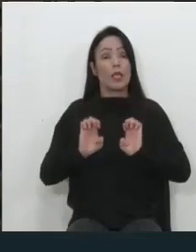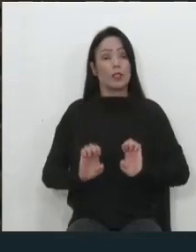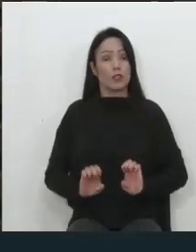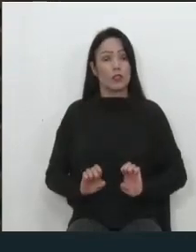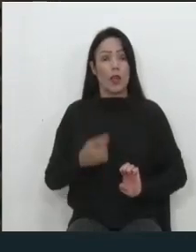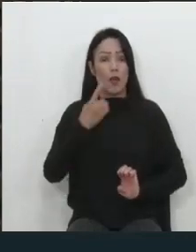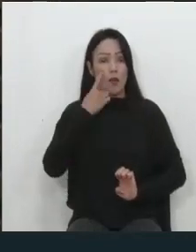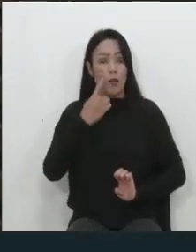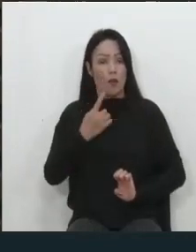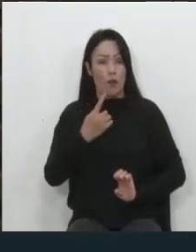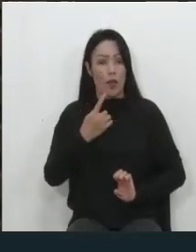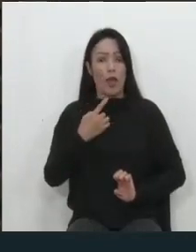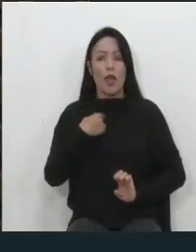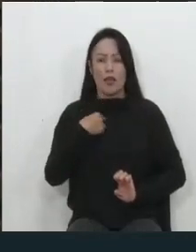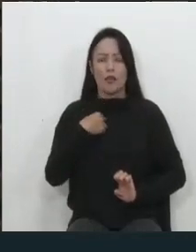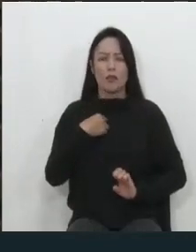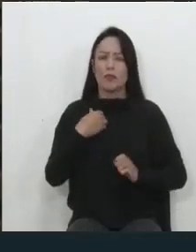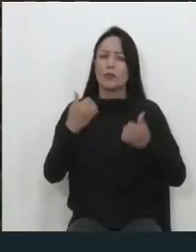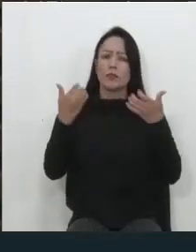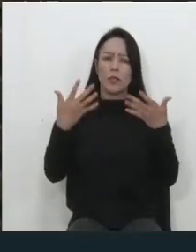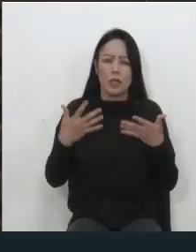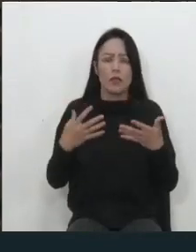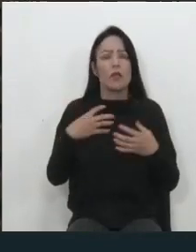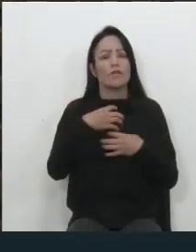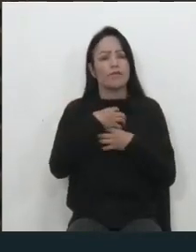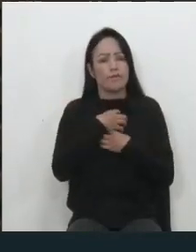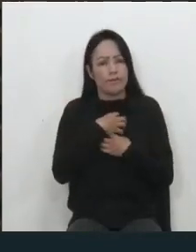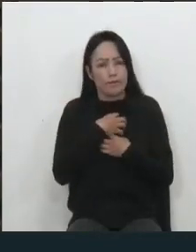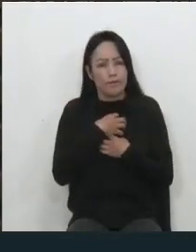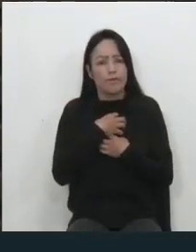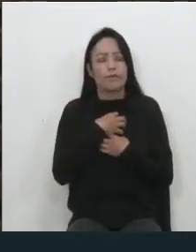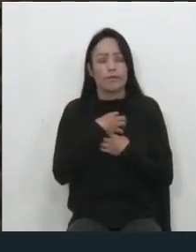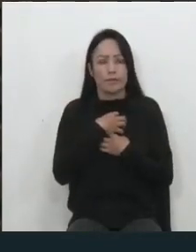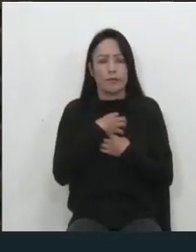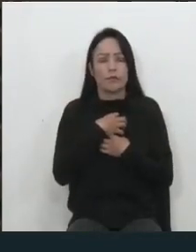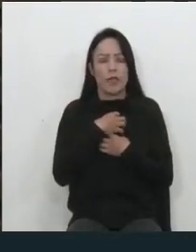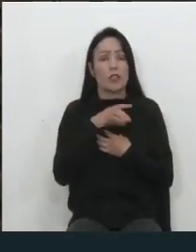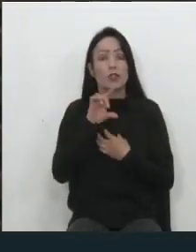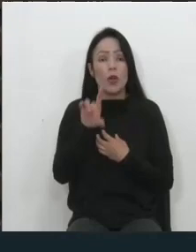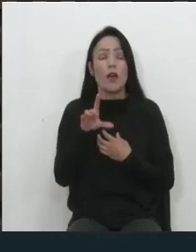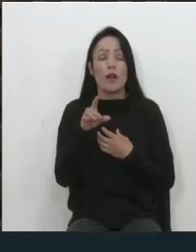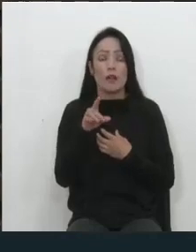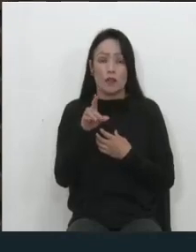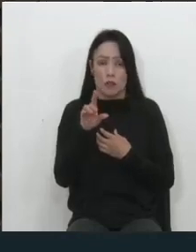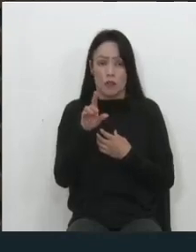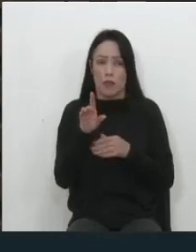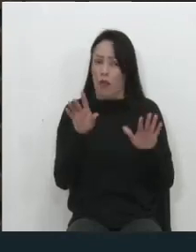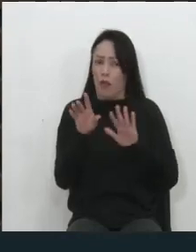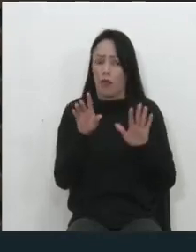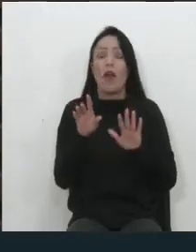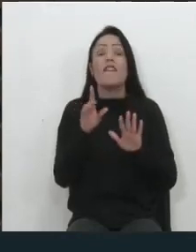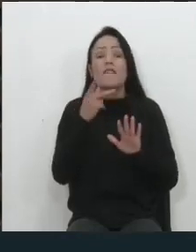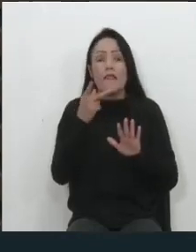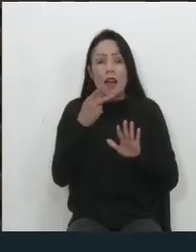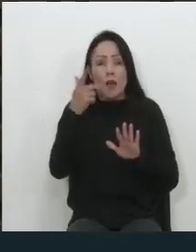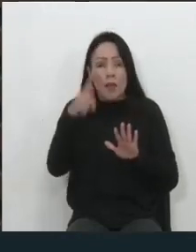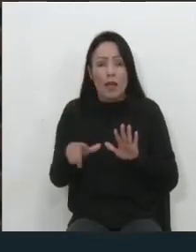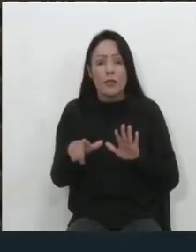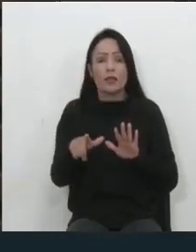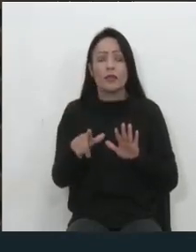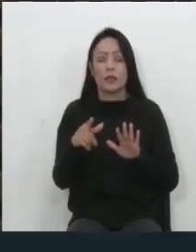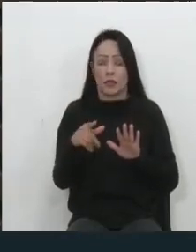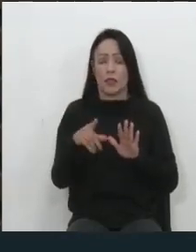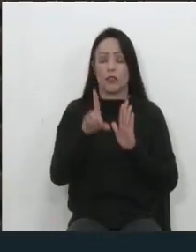estou dando a minha solidariedade, e não só isso, dizendo que o direito de expressão